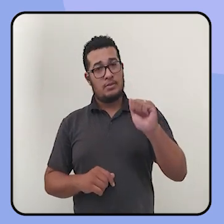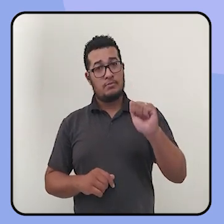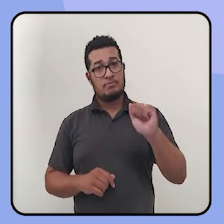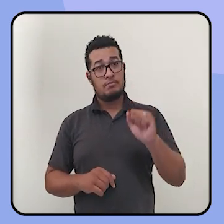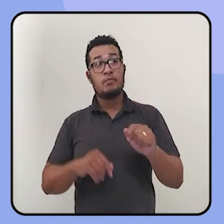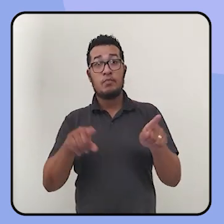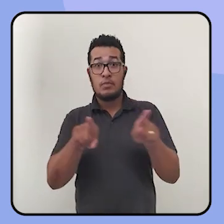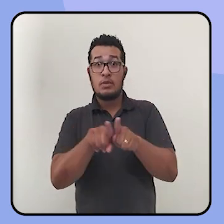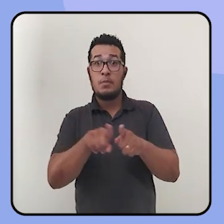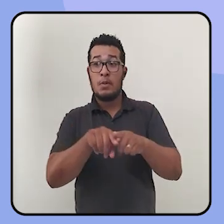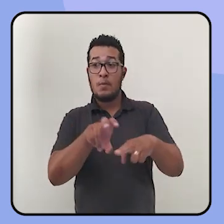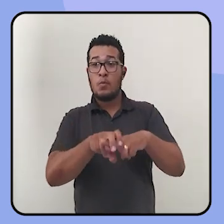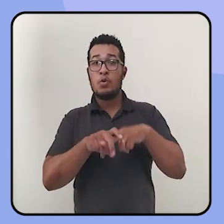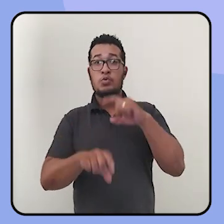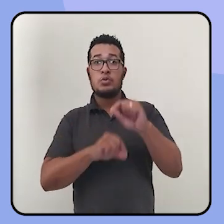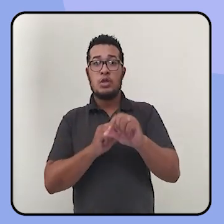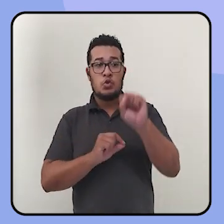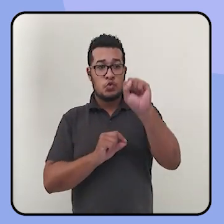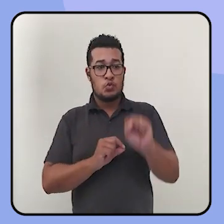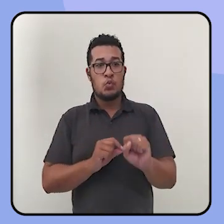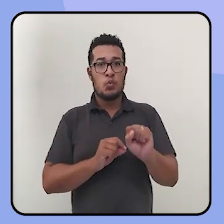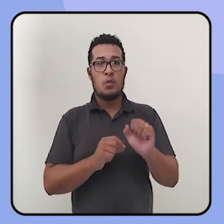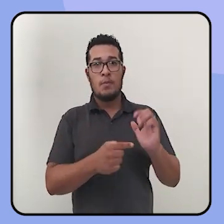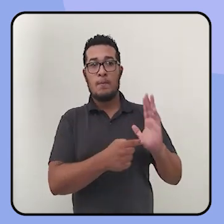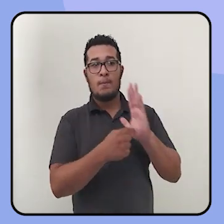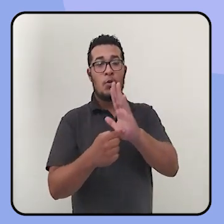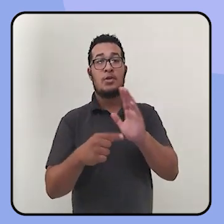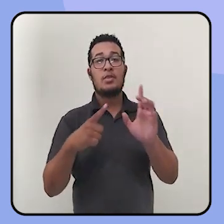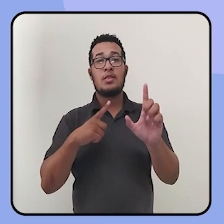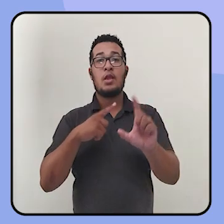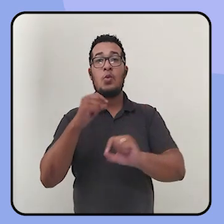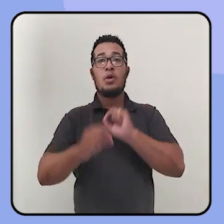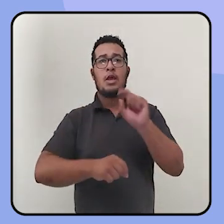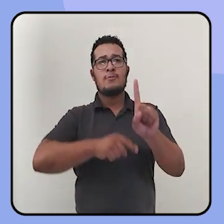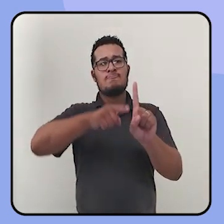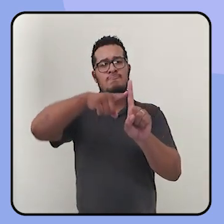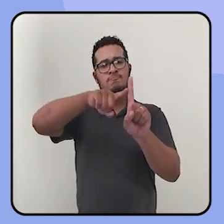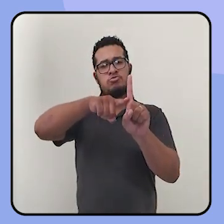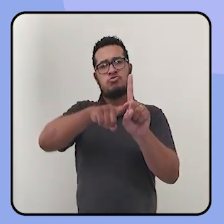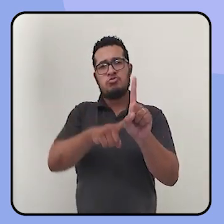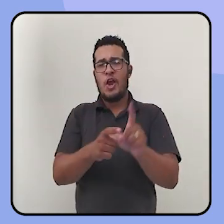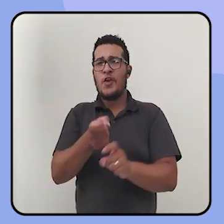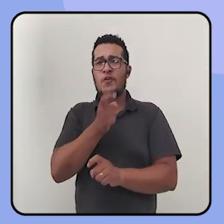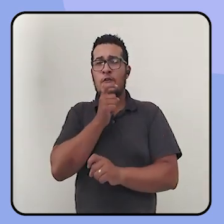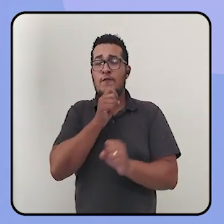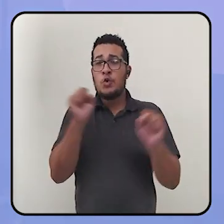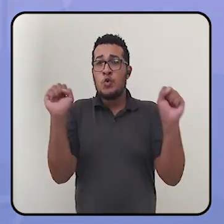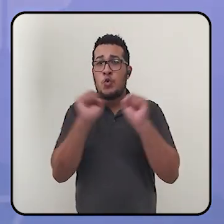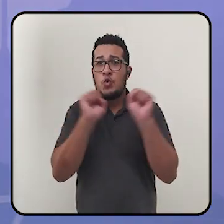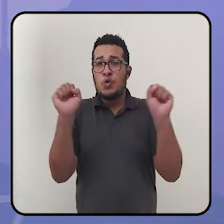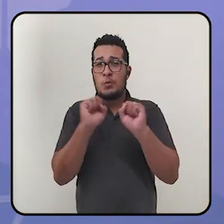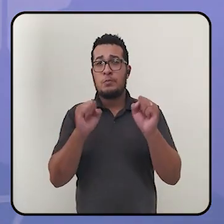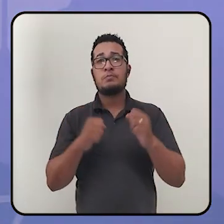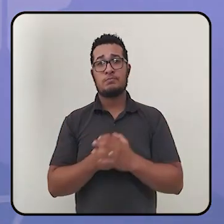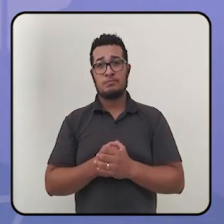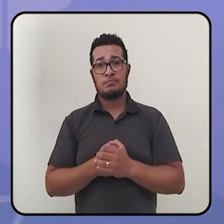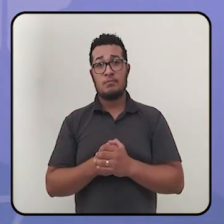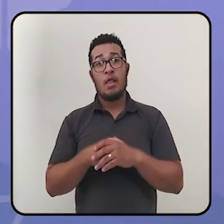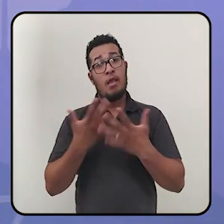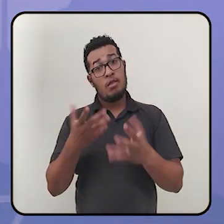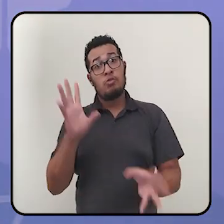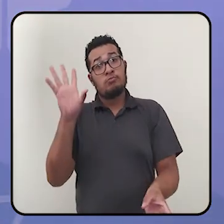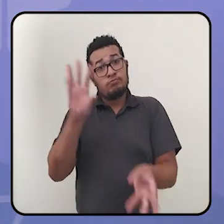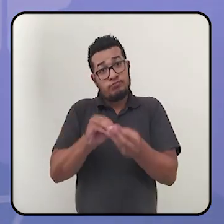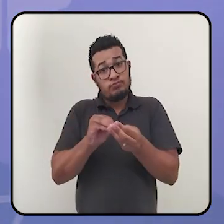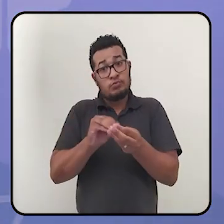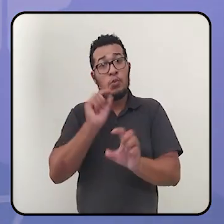Acredita-se que seus povos tenham sido exterminados ou aculturados pelos tupis cerca de 1000 anos atrás. Os sítios